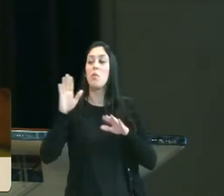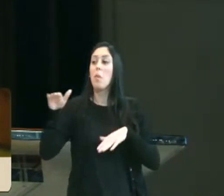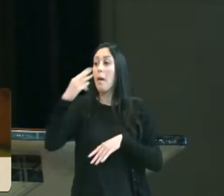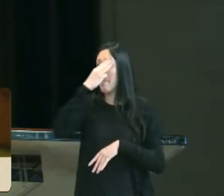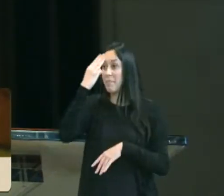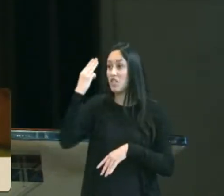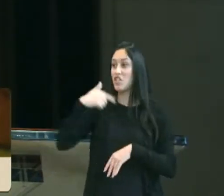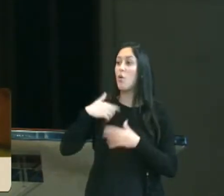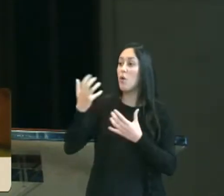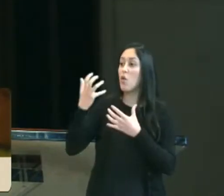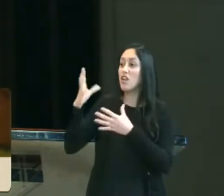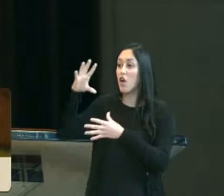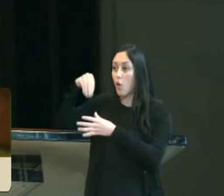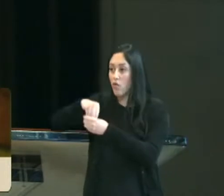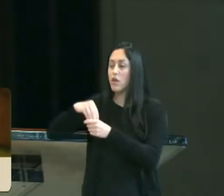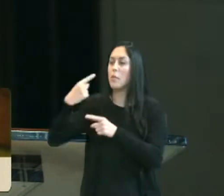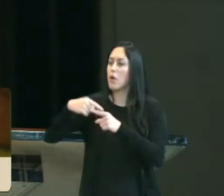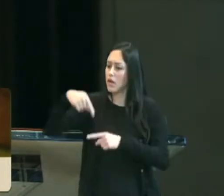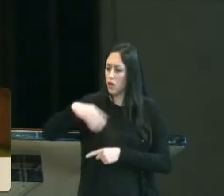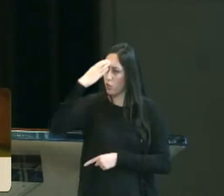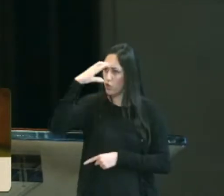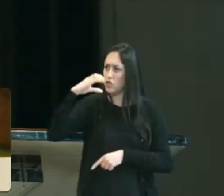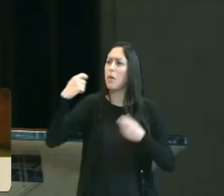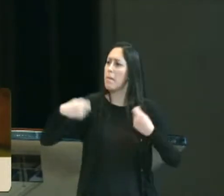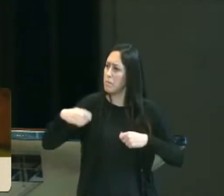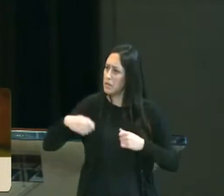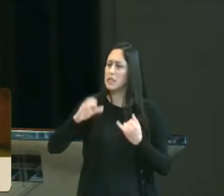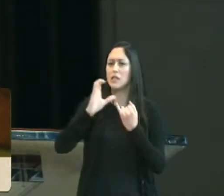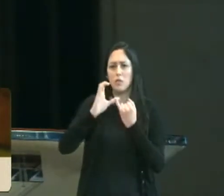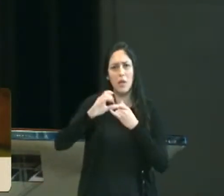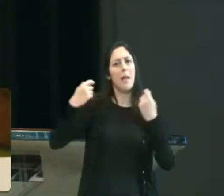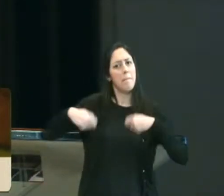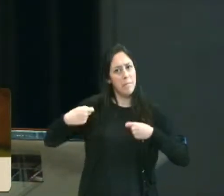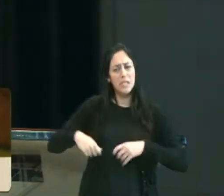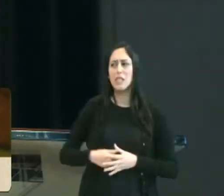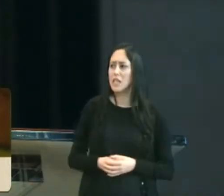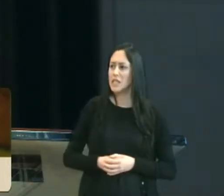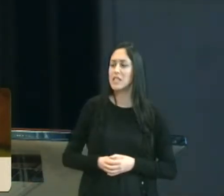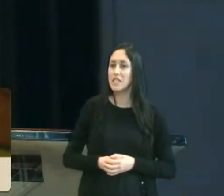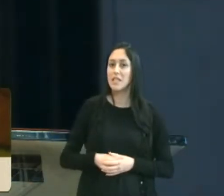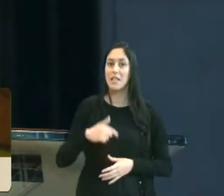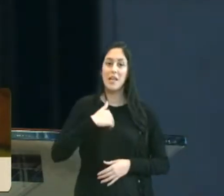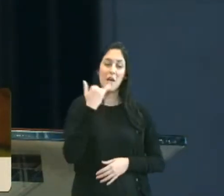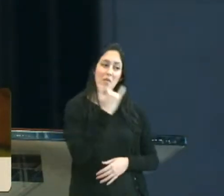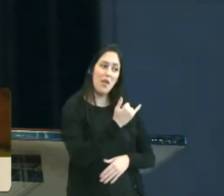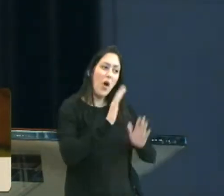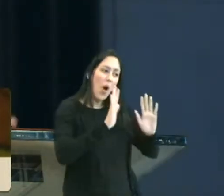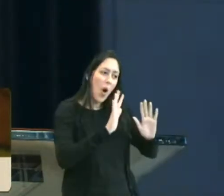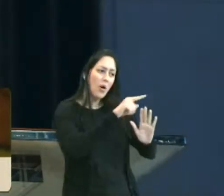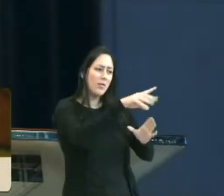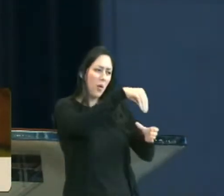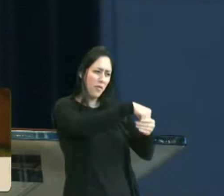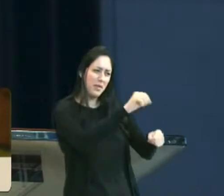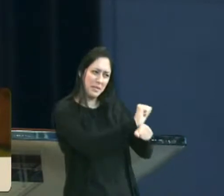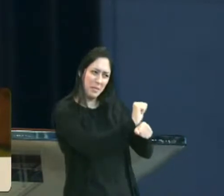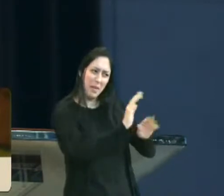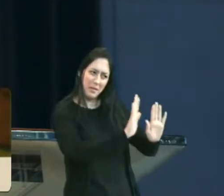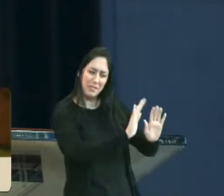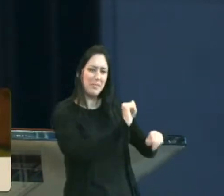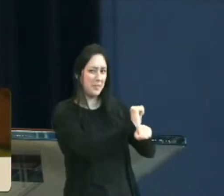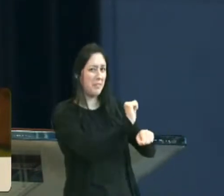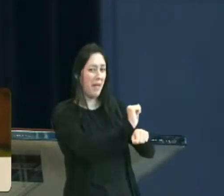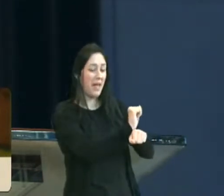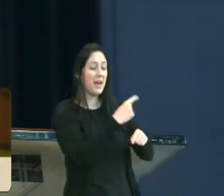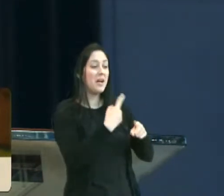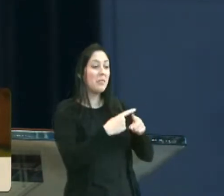a gente começar a Cristolândia em Curitiba. Eu falei: meu irmão, segura a oferta aí, porque se você